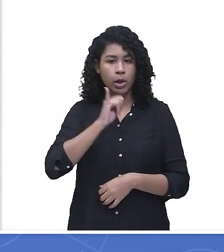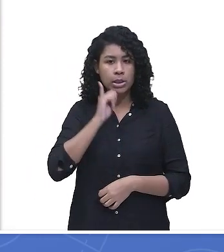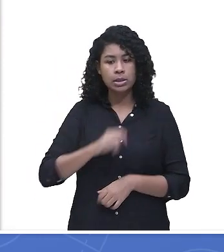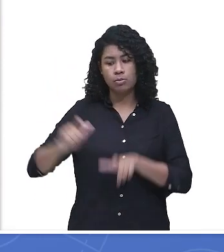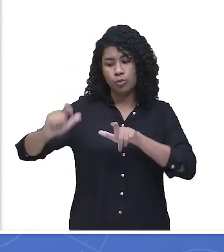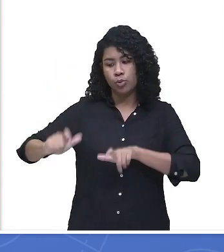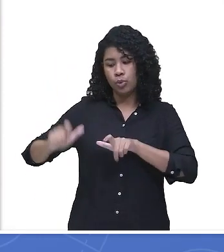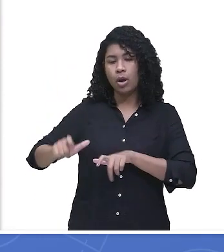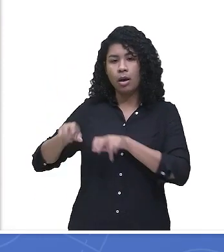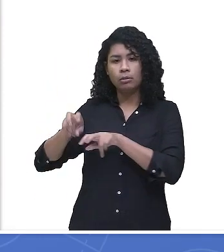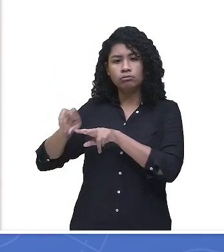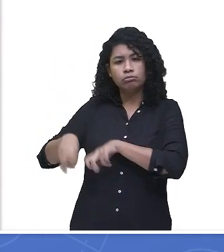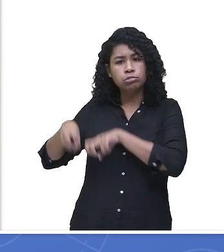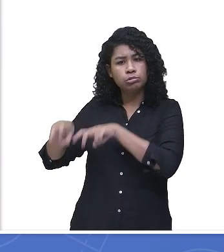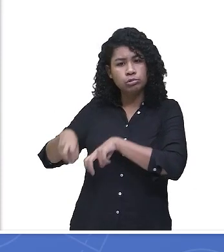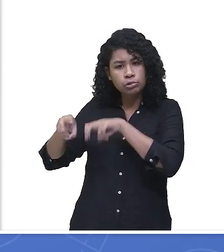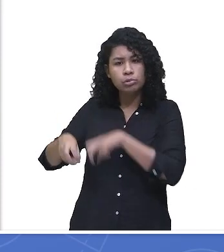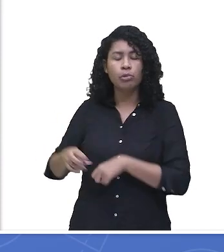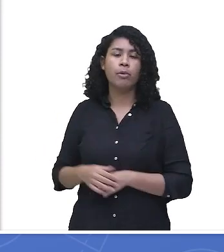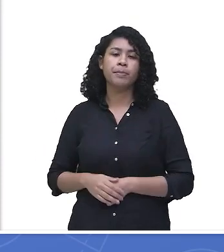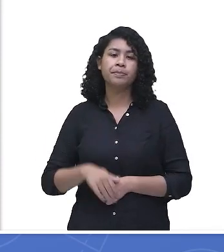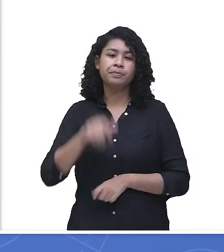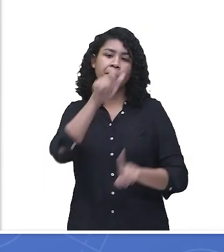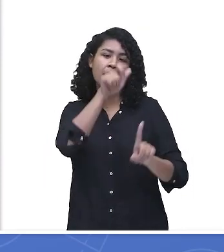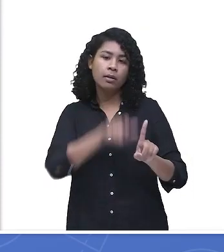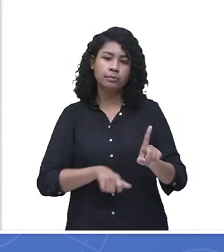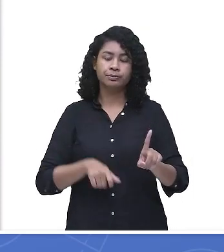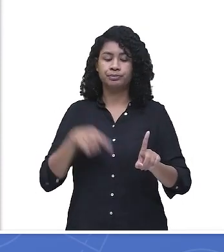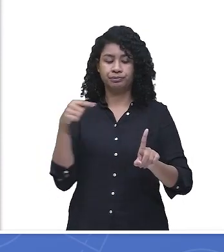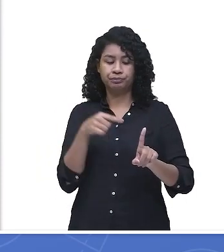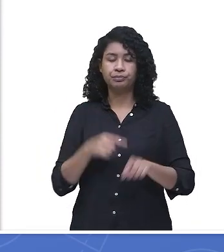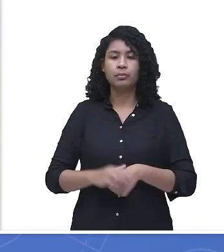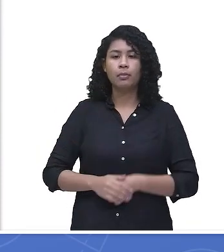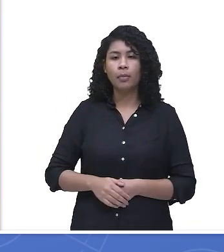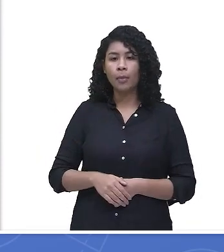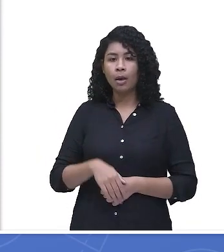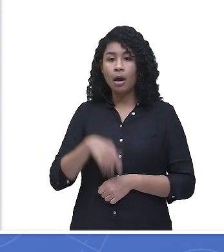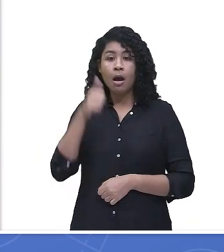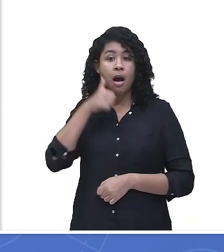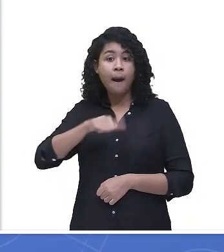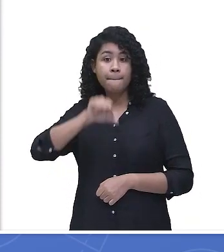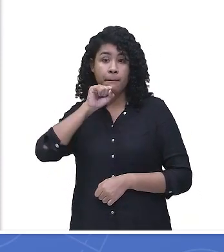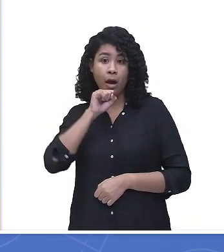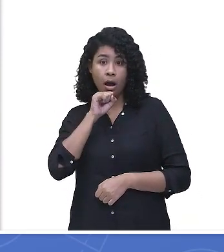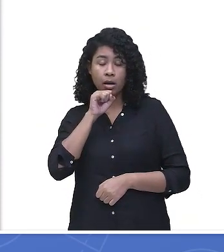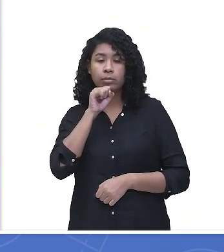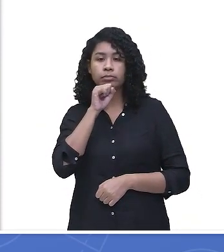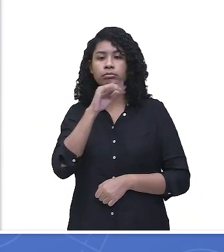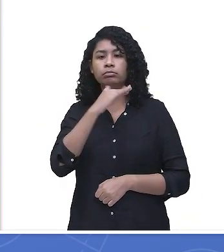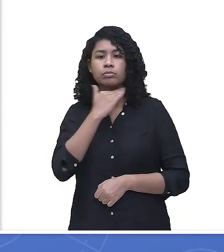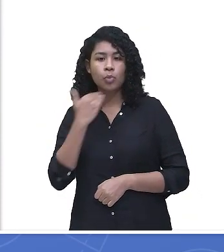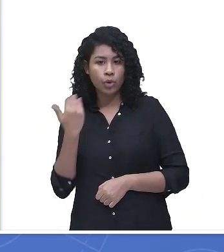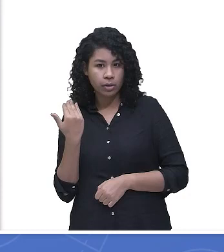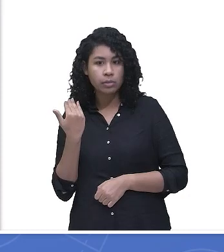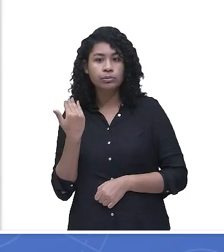a personagem acaba perdendo um familiar, perdendo a mãe. Um exemplo, triste esse momento. Mas isso faz com que ela queira